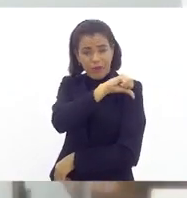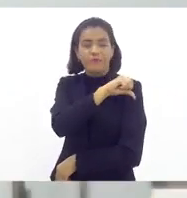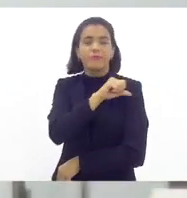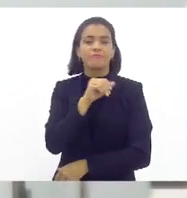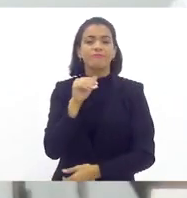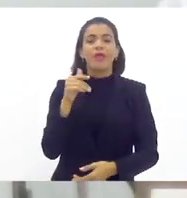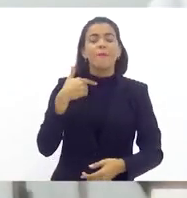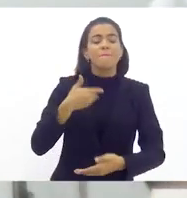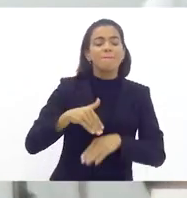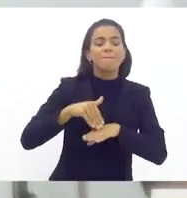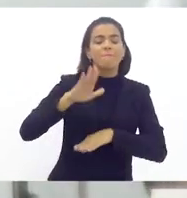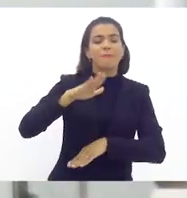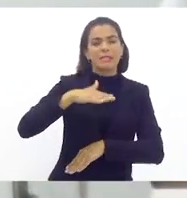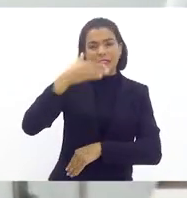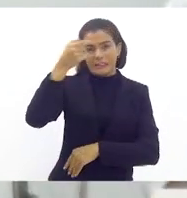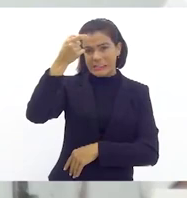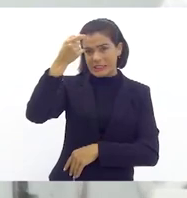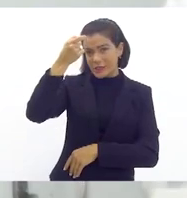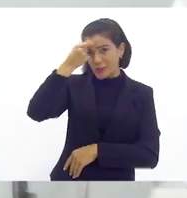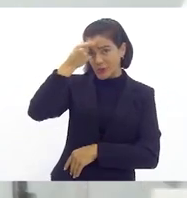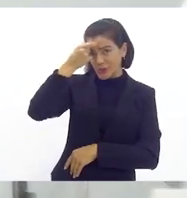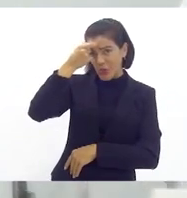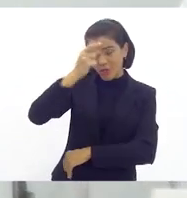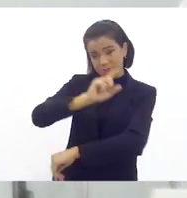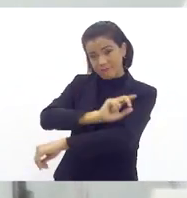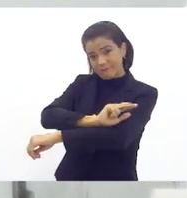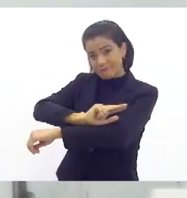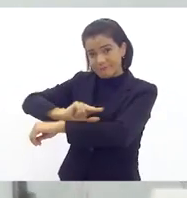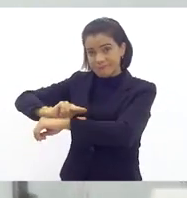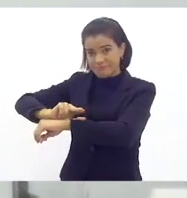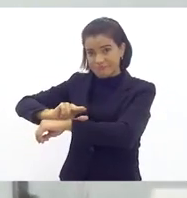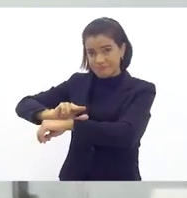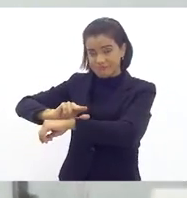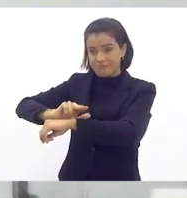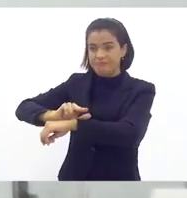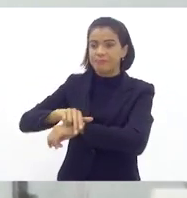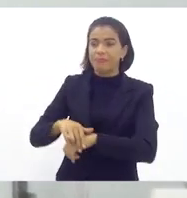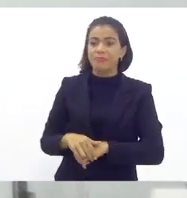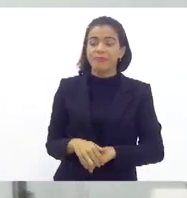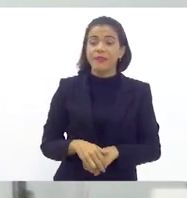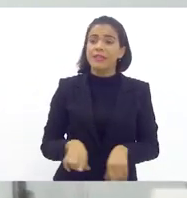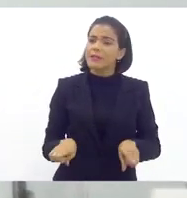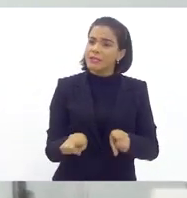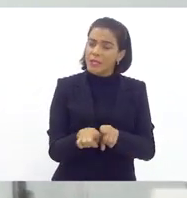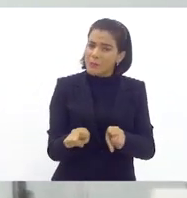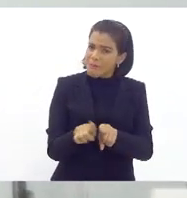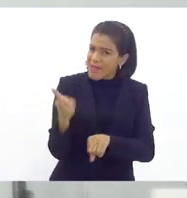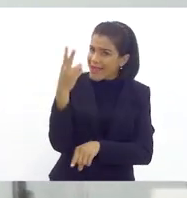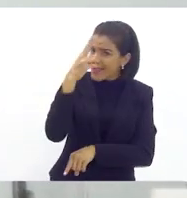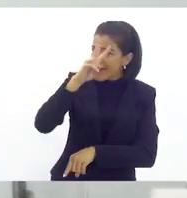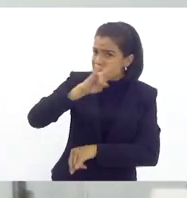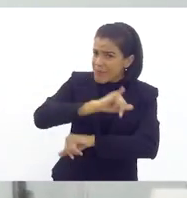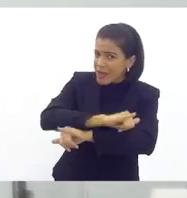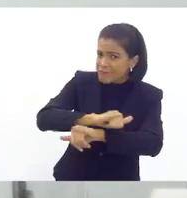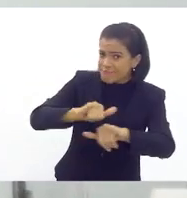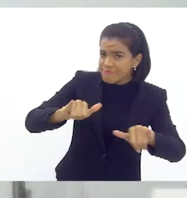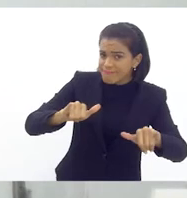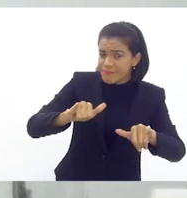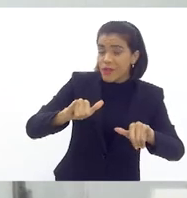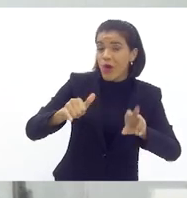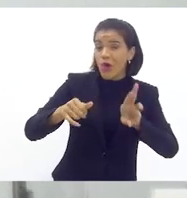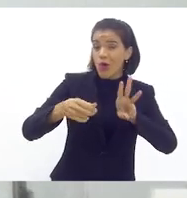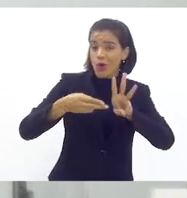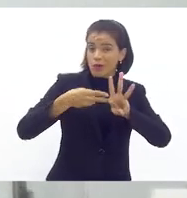consciência da sua racialidade. Também quero trazer a lembrança que os